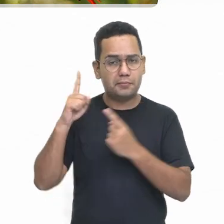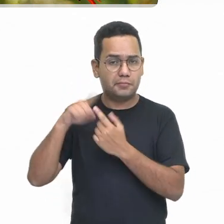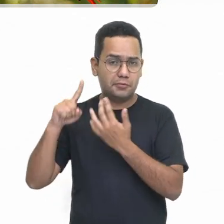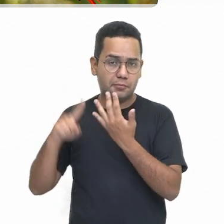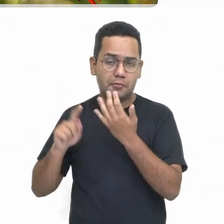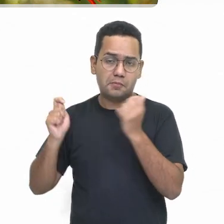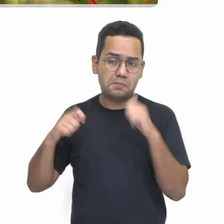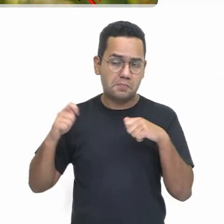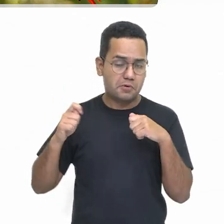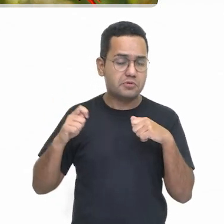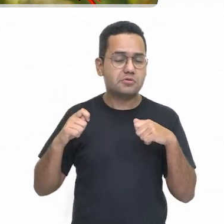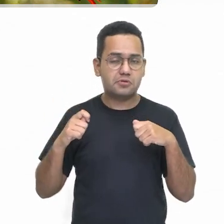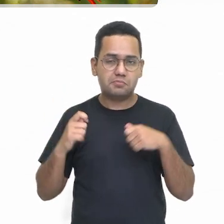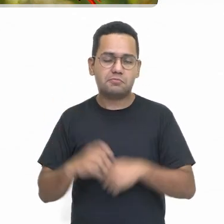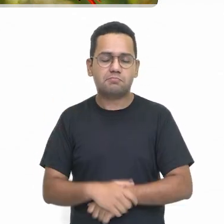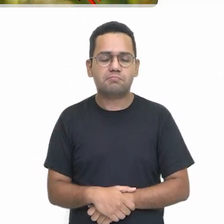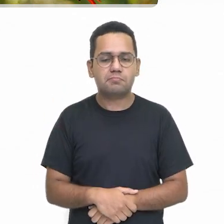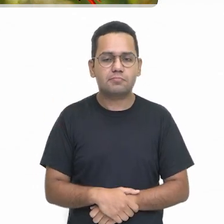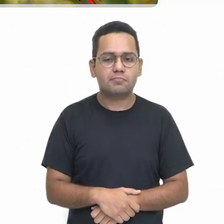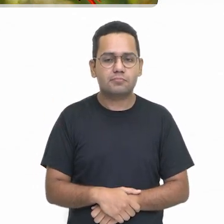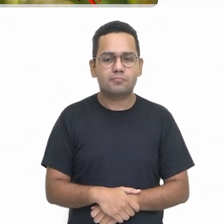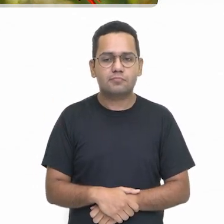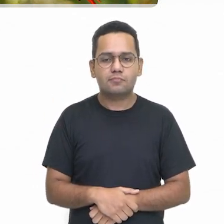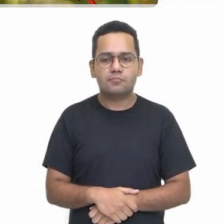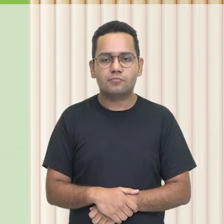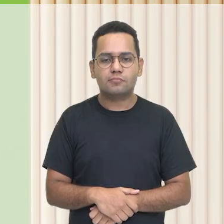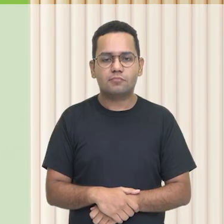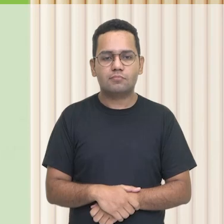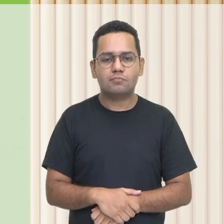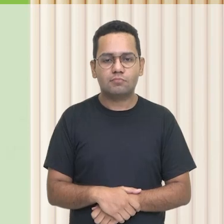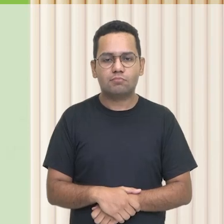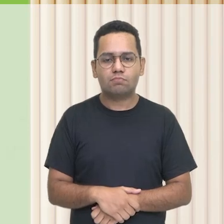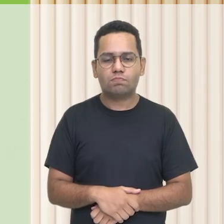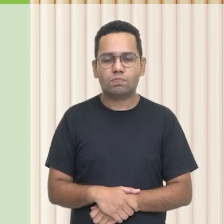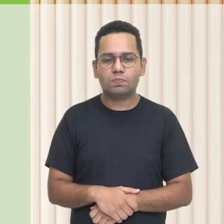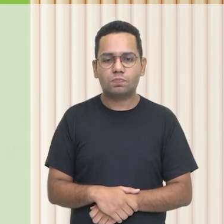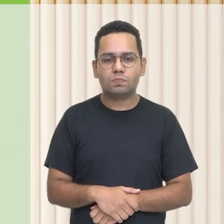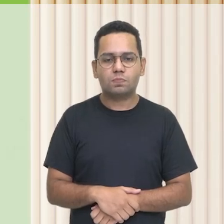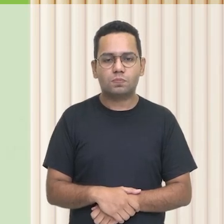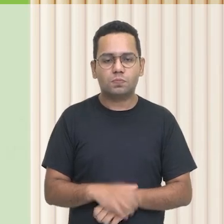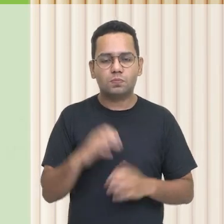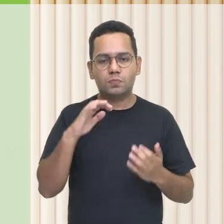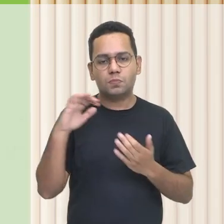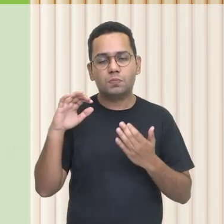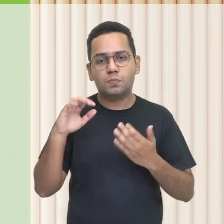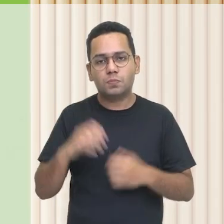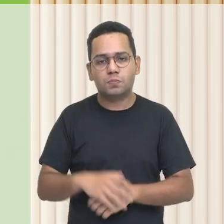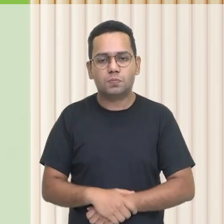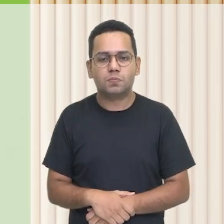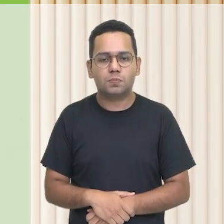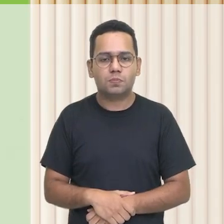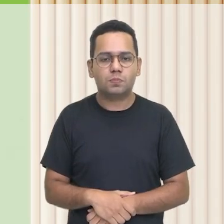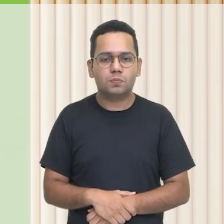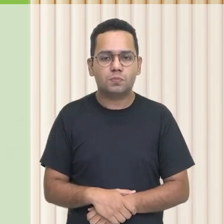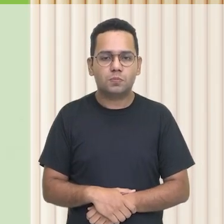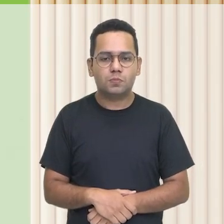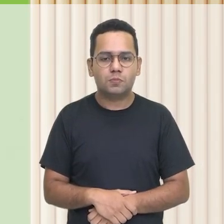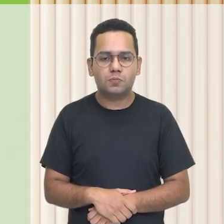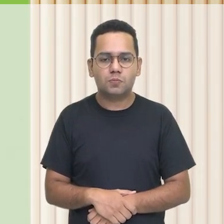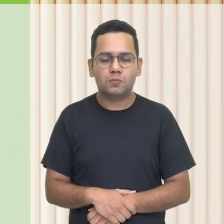encontrados aí na natureza tá no o da espécie ele tem ali um